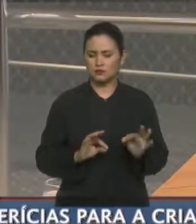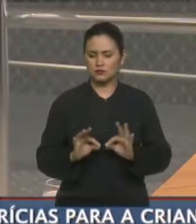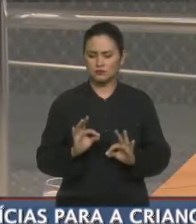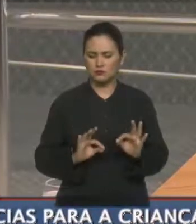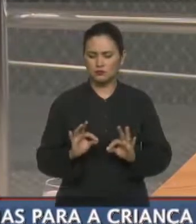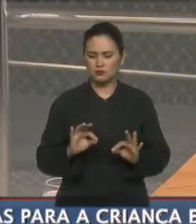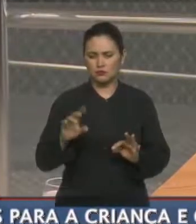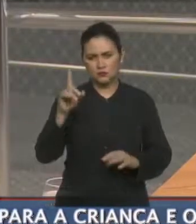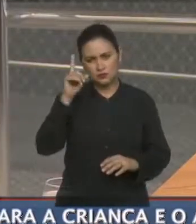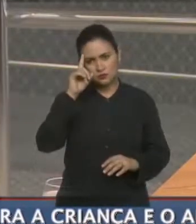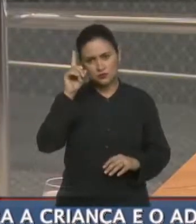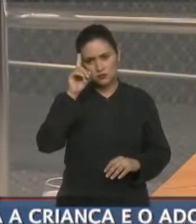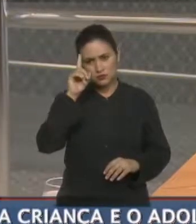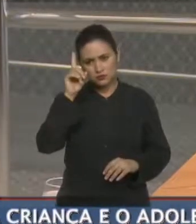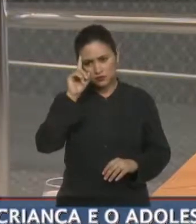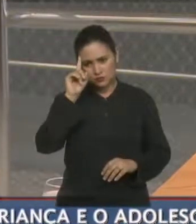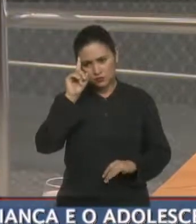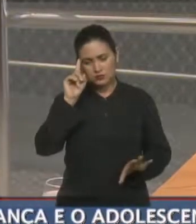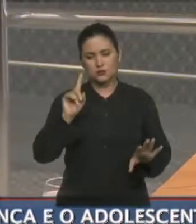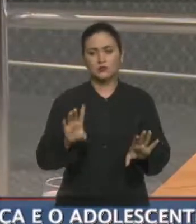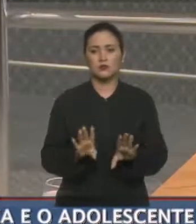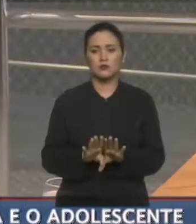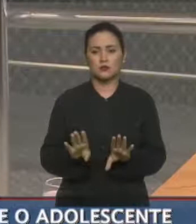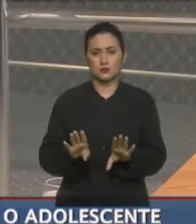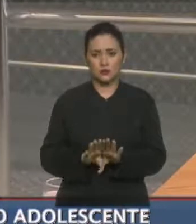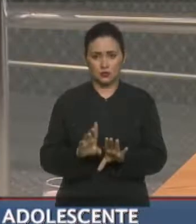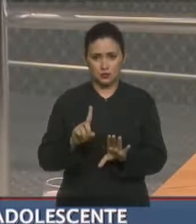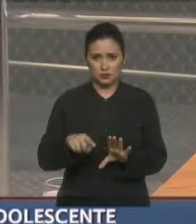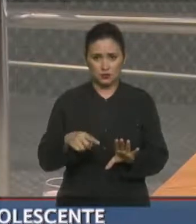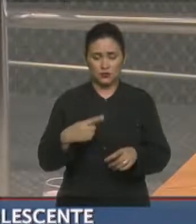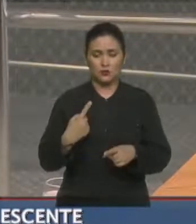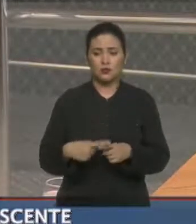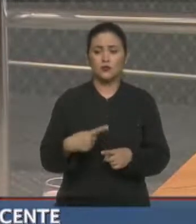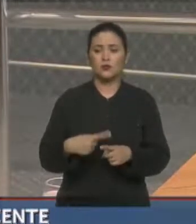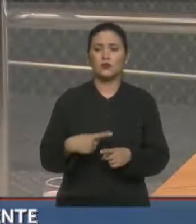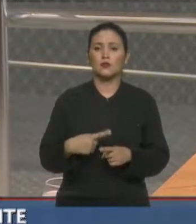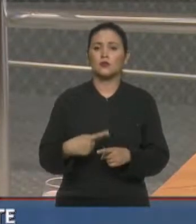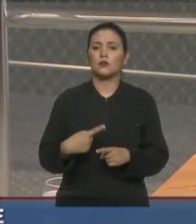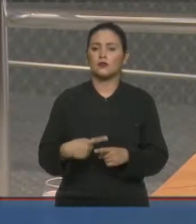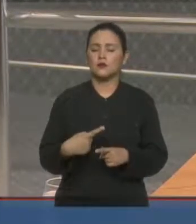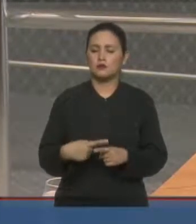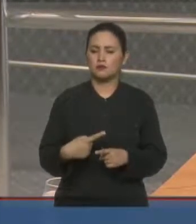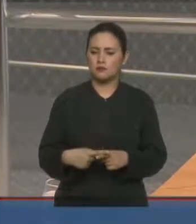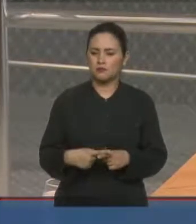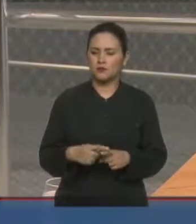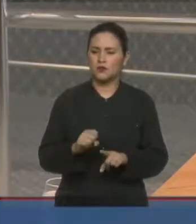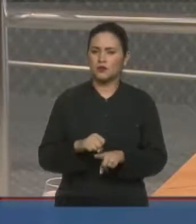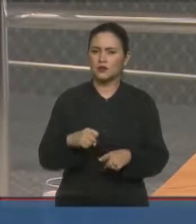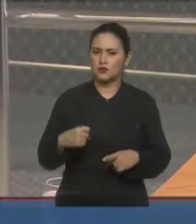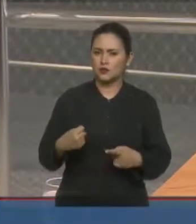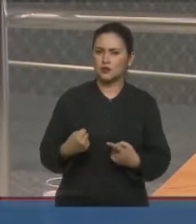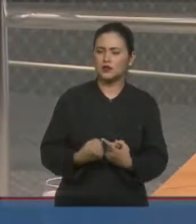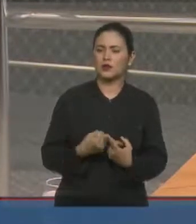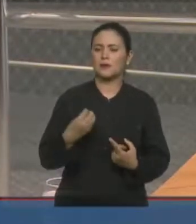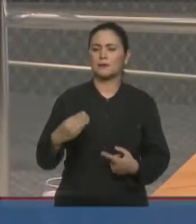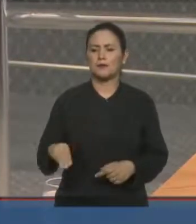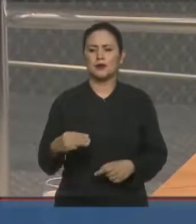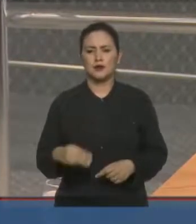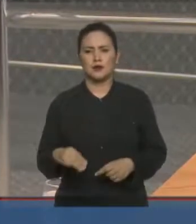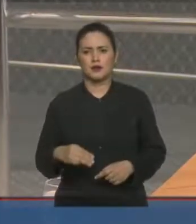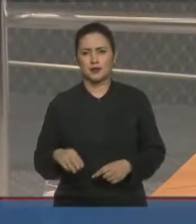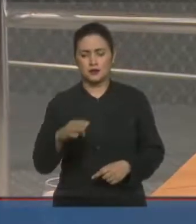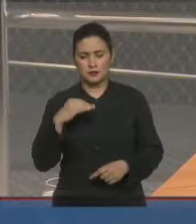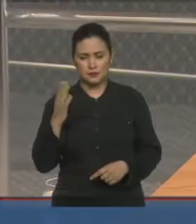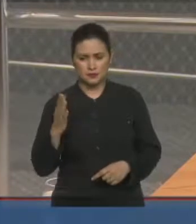dia, mas ele é um motivo de celebração da sociedade maranhense brasileira,